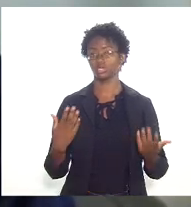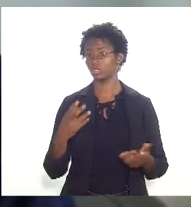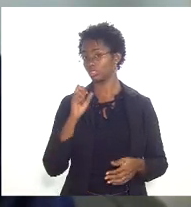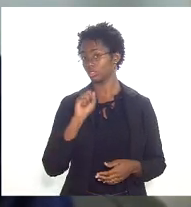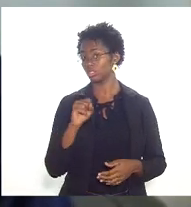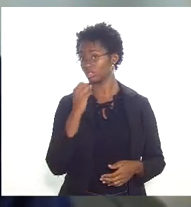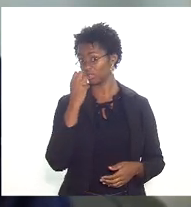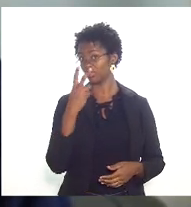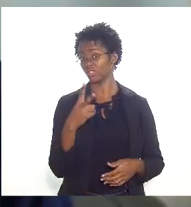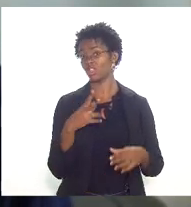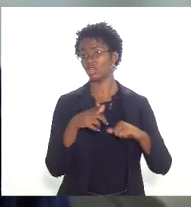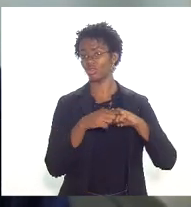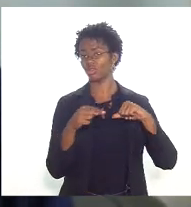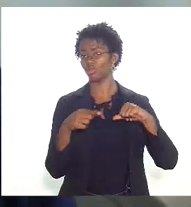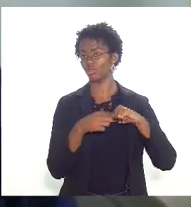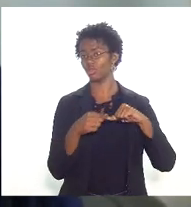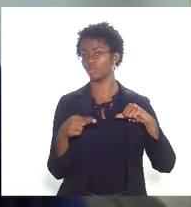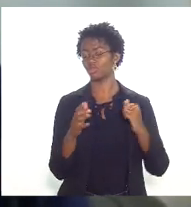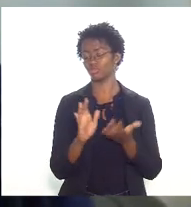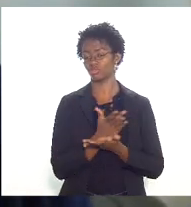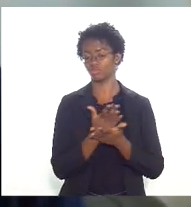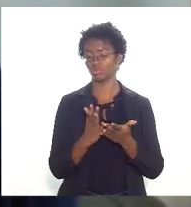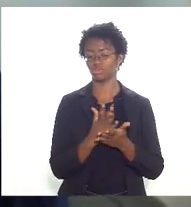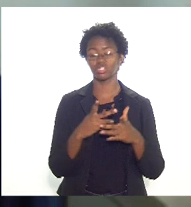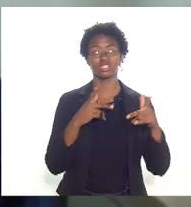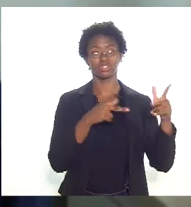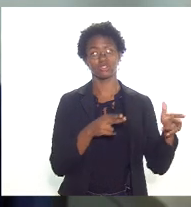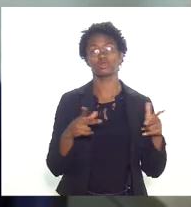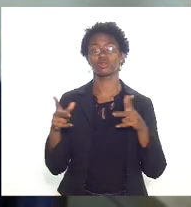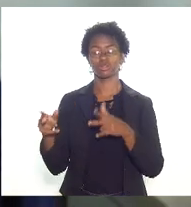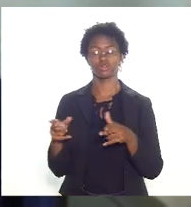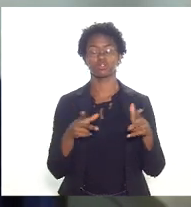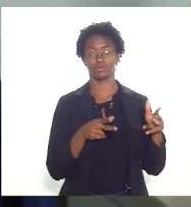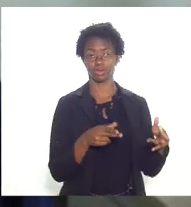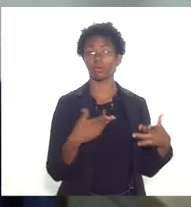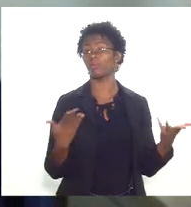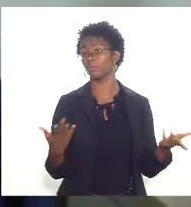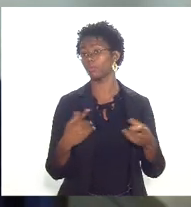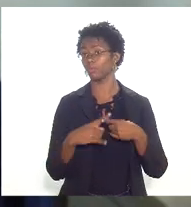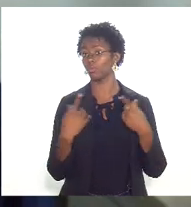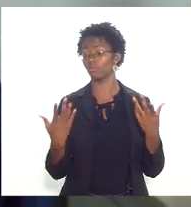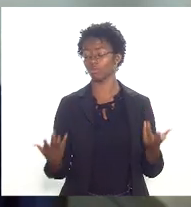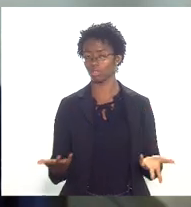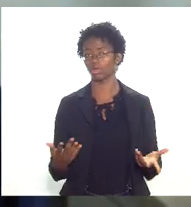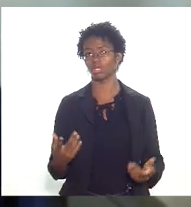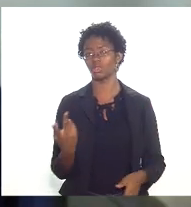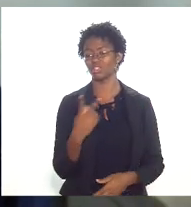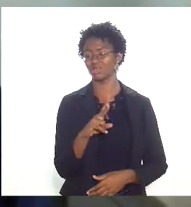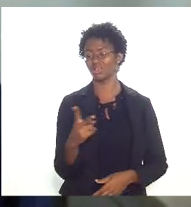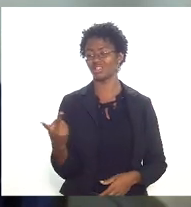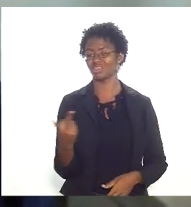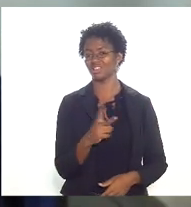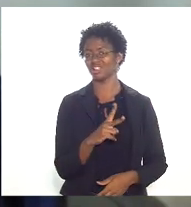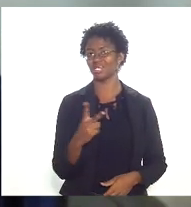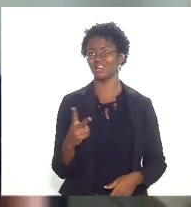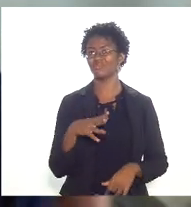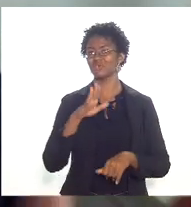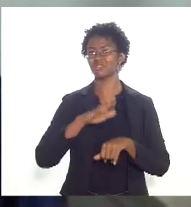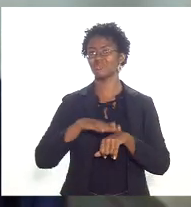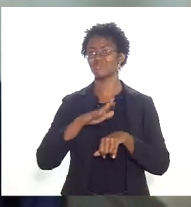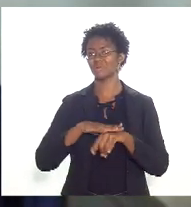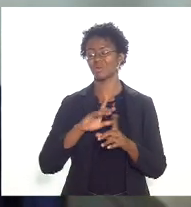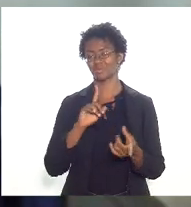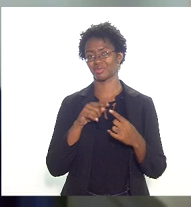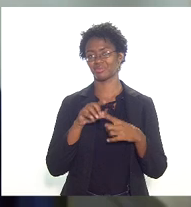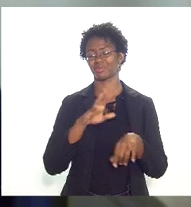são absolutamente iguais o que ambos se inspiraram no próprio